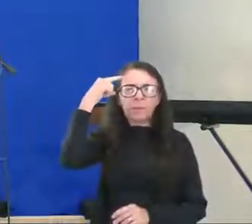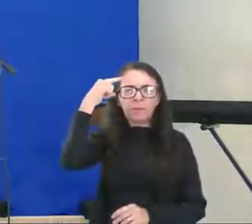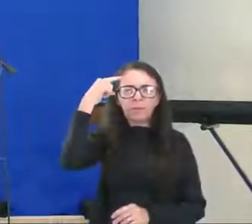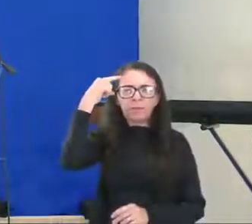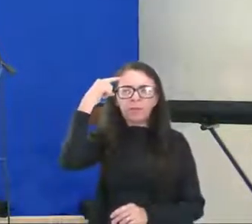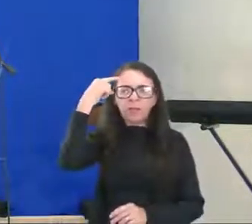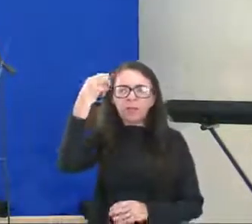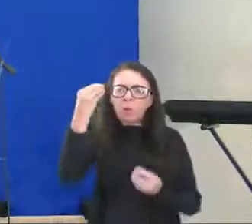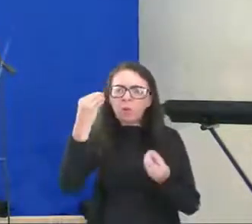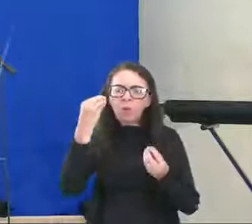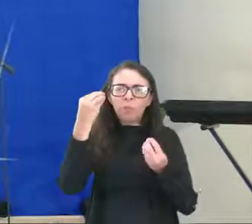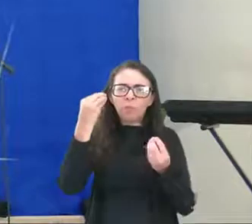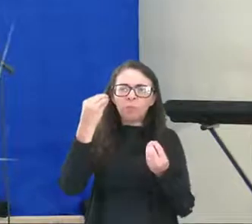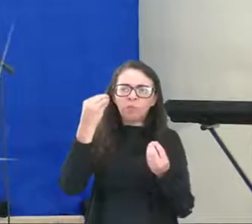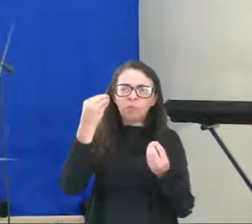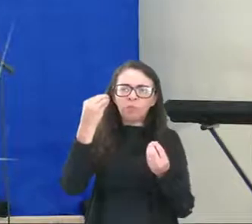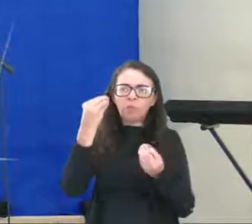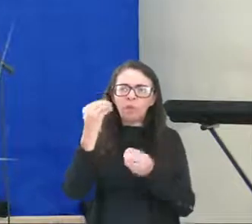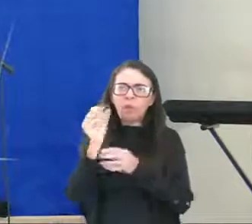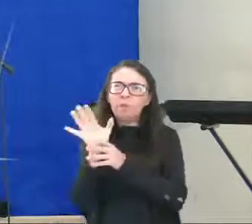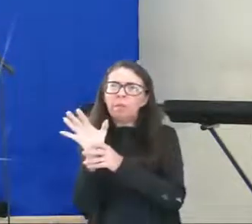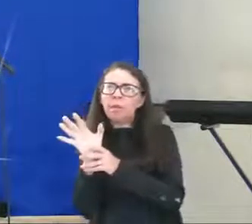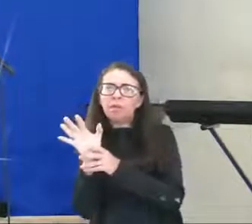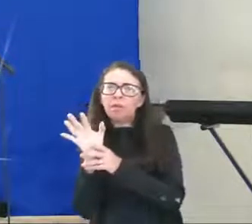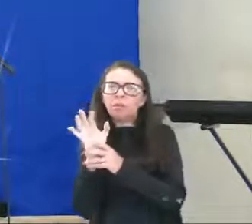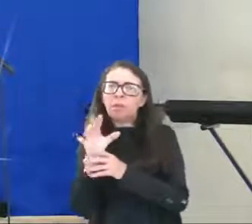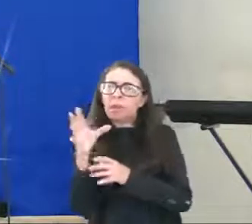1 Coríntios, vamos para o 18 agora.